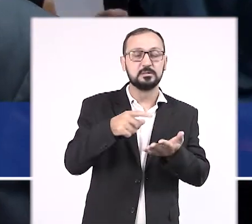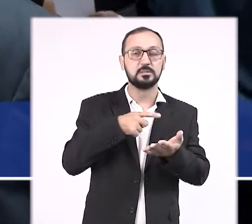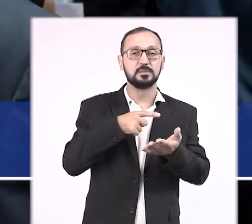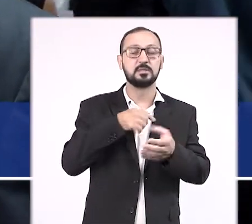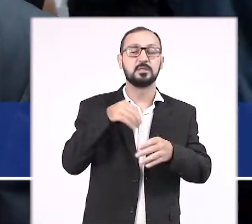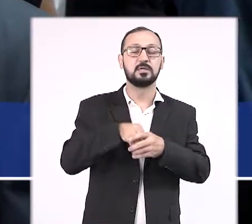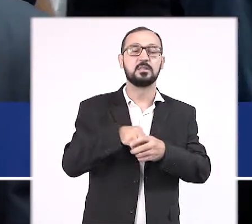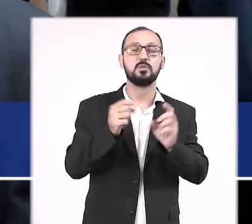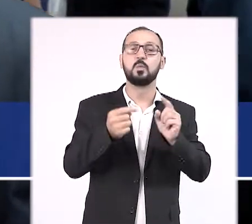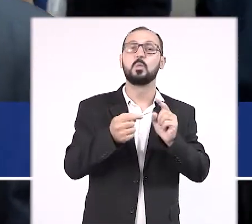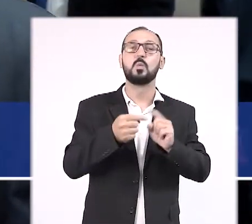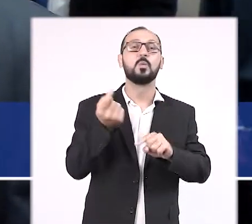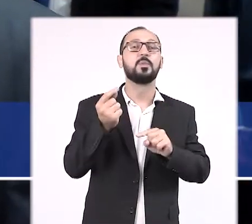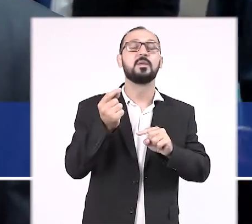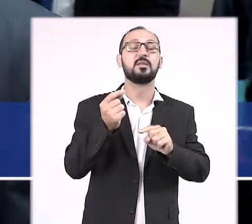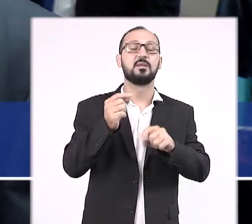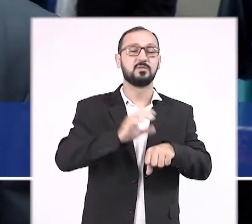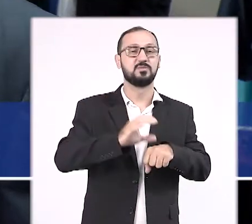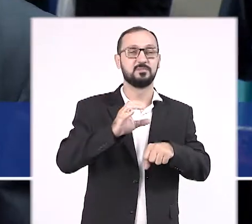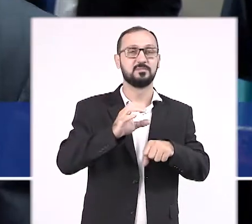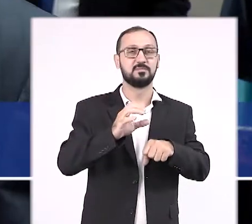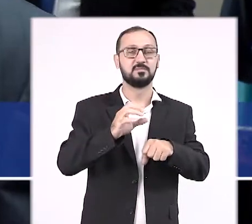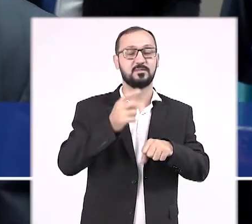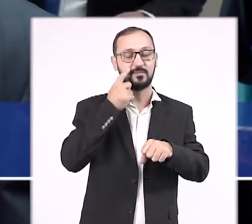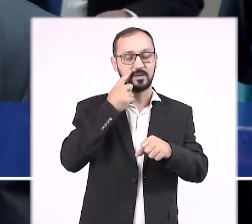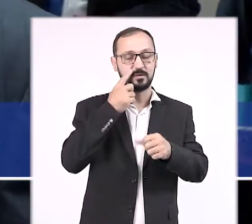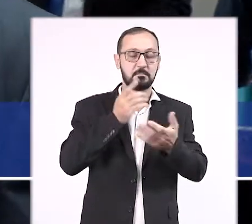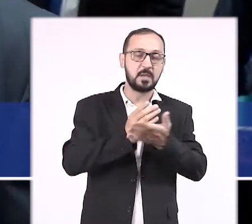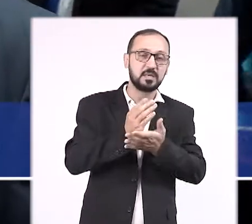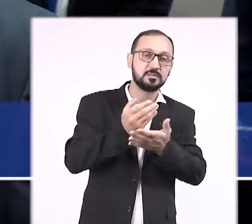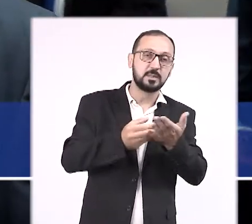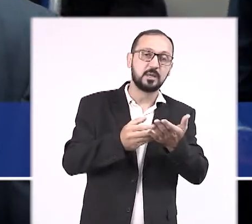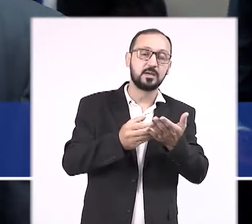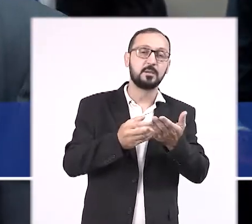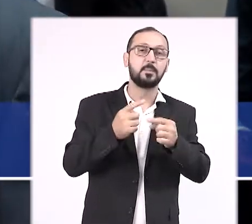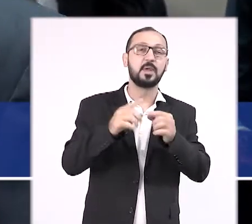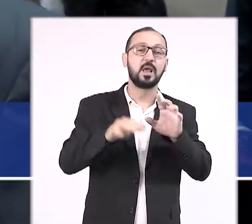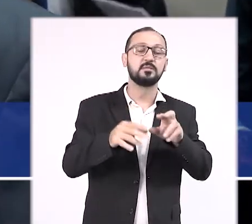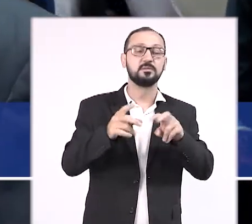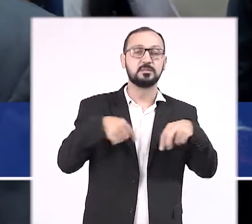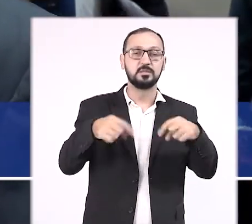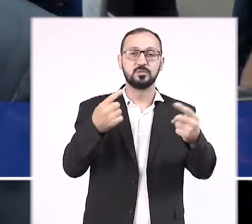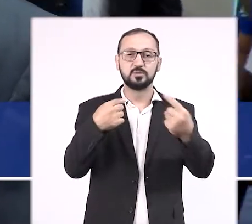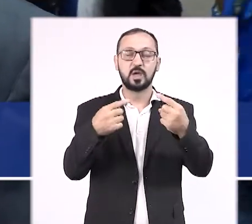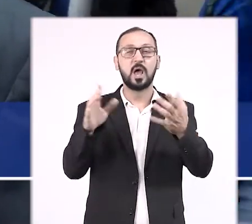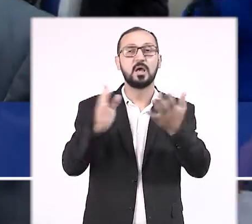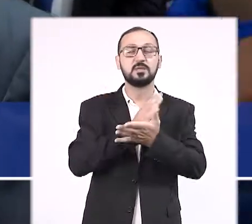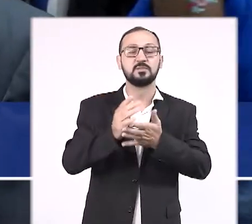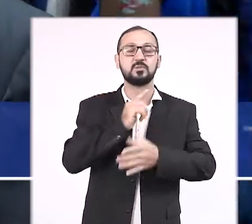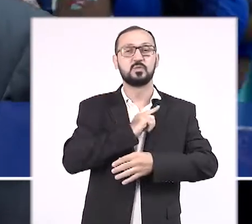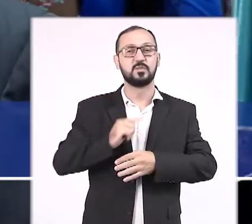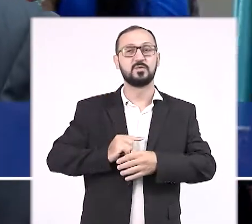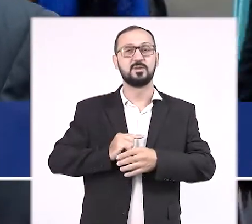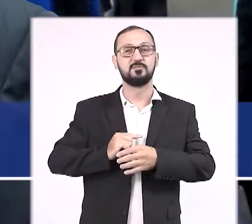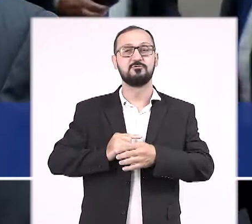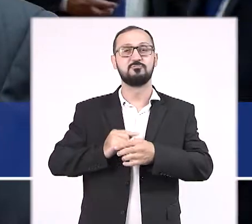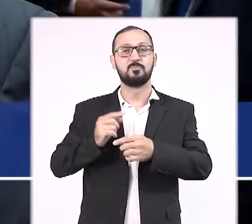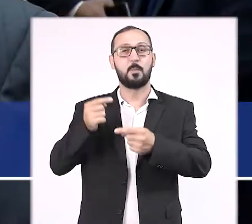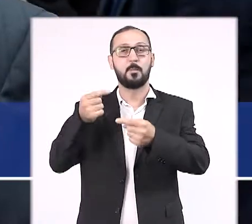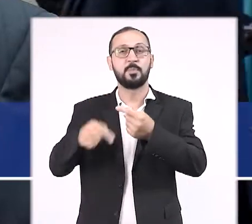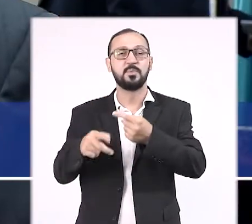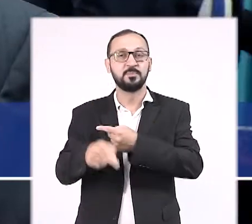tramitam inconstitucionais vai criar celeuma, né? Talvez a prova no plenário é vetada pelo governo